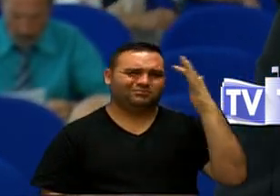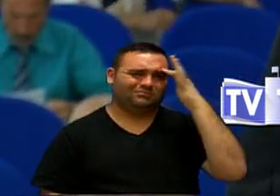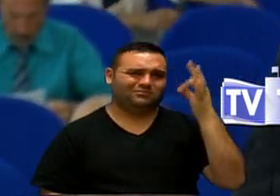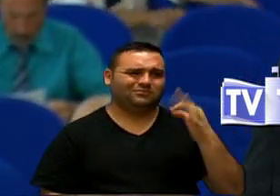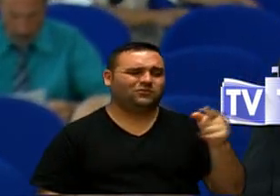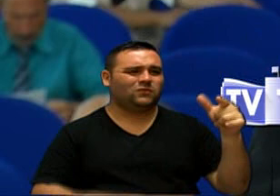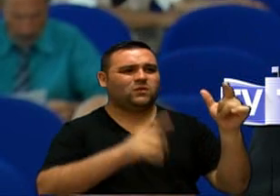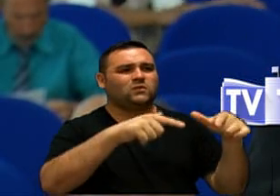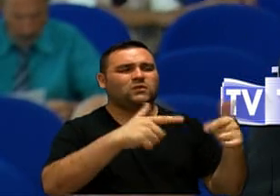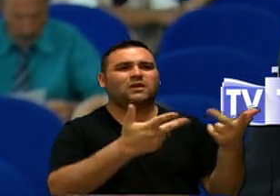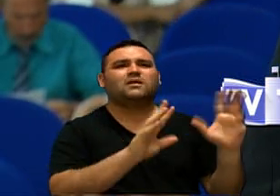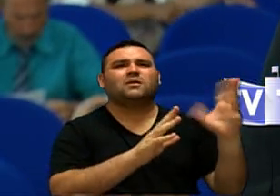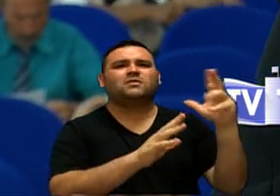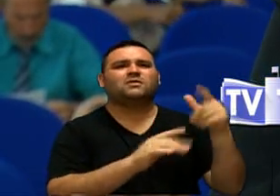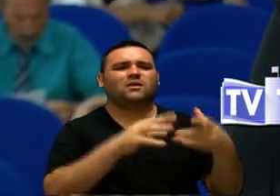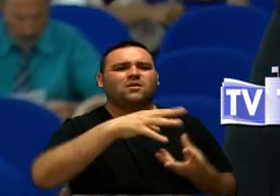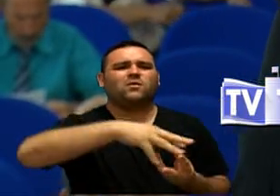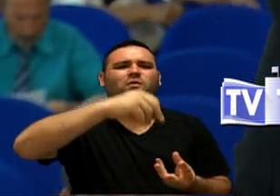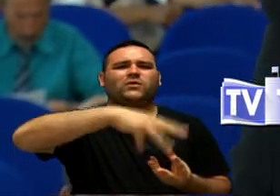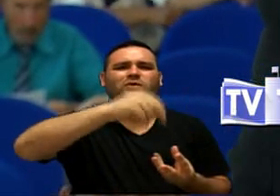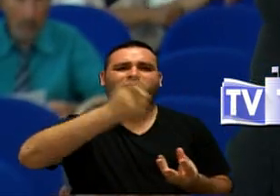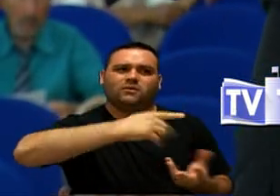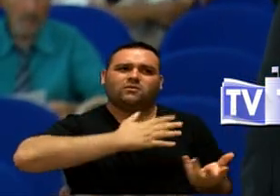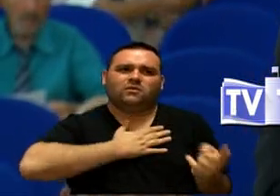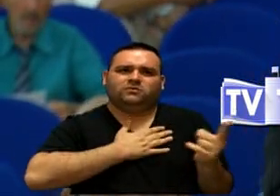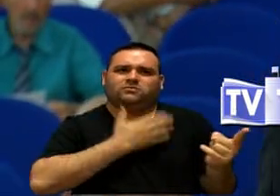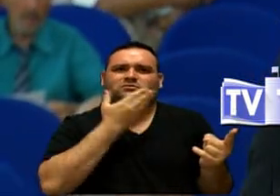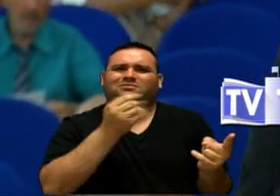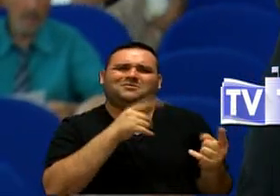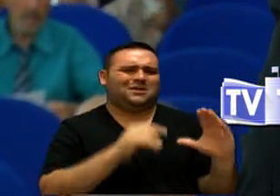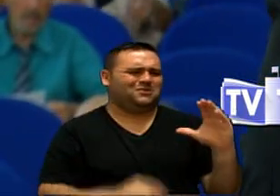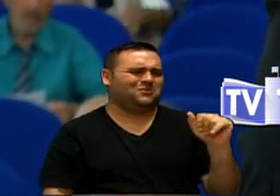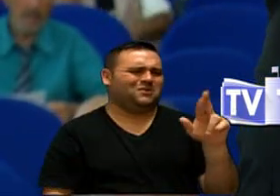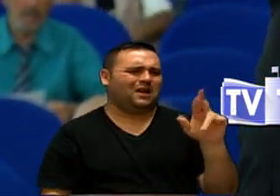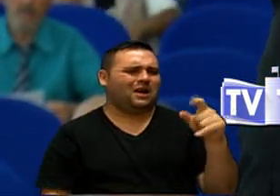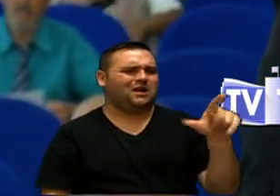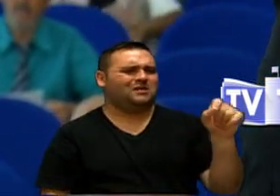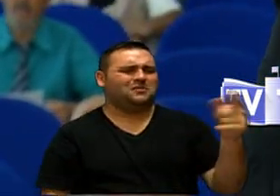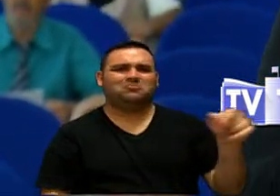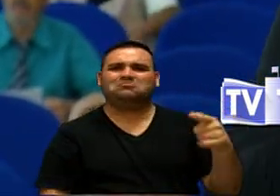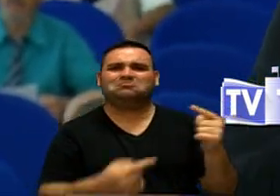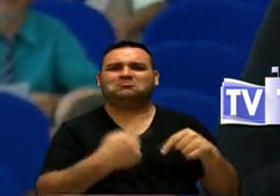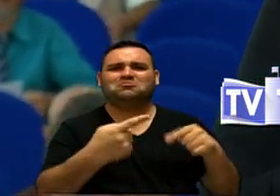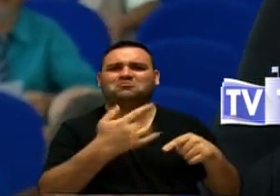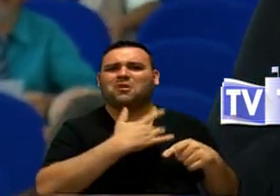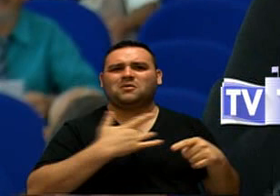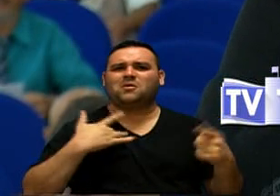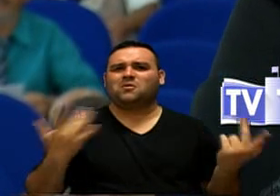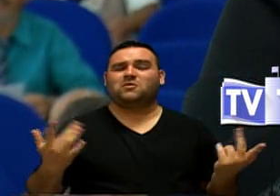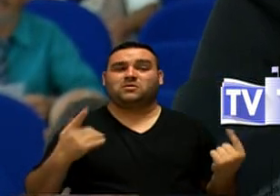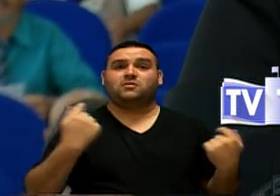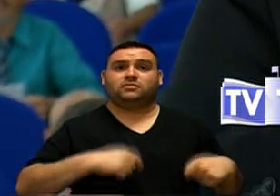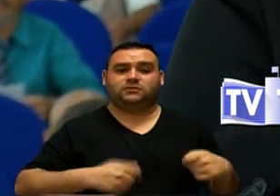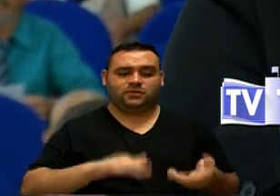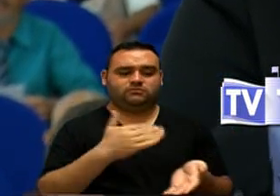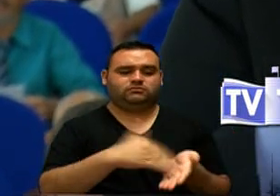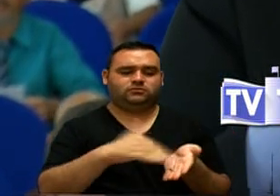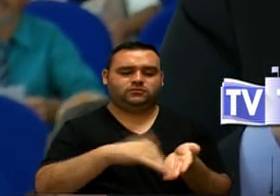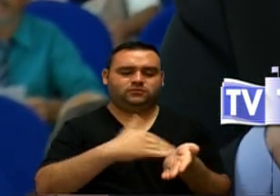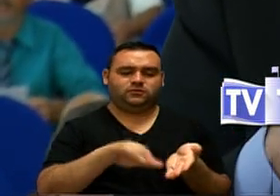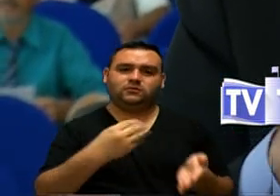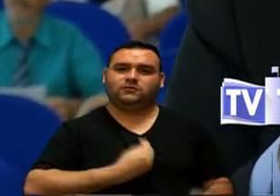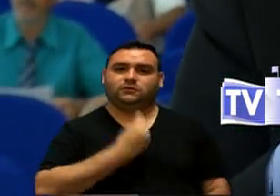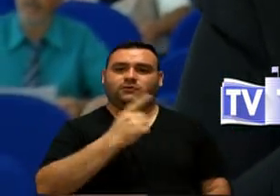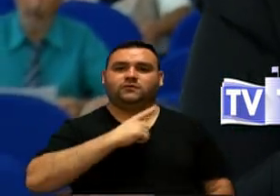lá daquele episódio da coxinha. É gente, eu gosto dele, mas o Carlão não entende nada da questão de saúde. Ela é, no mínimo, para a secretária